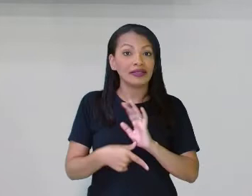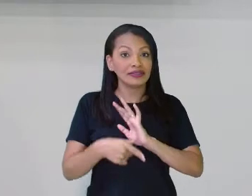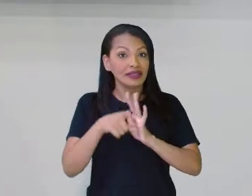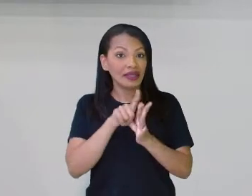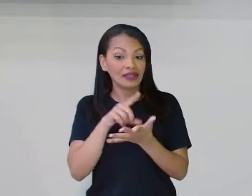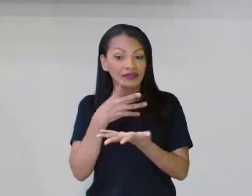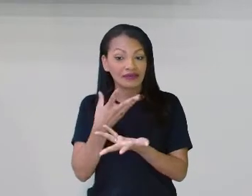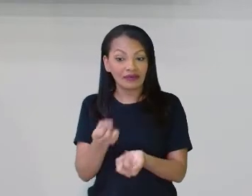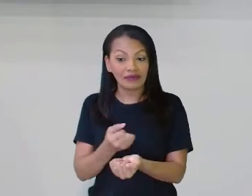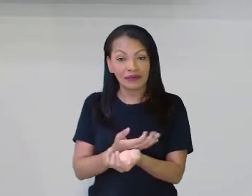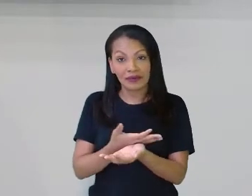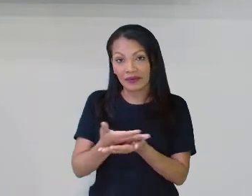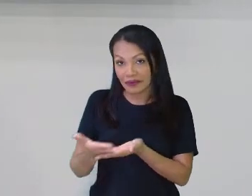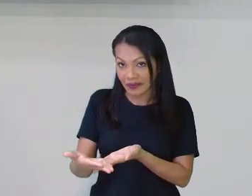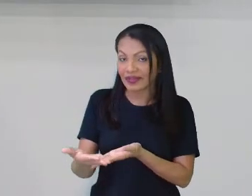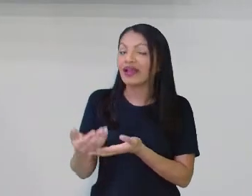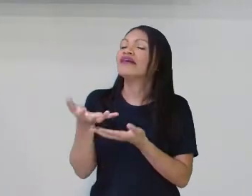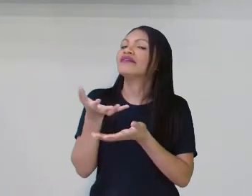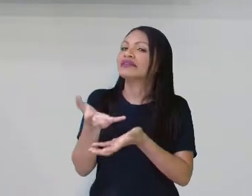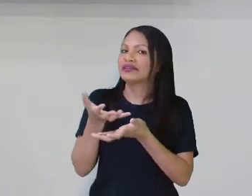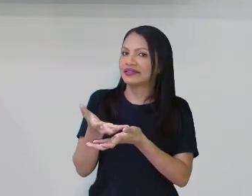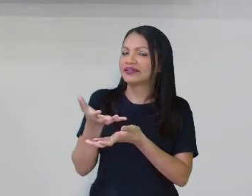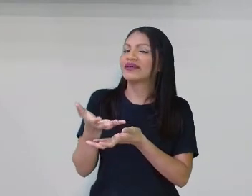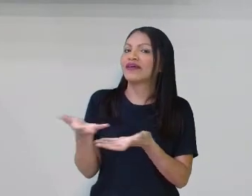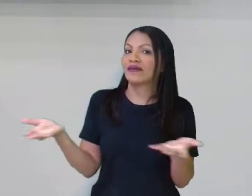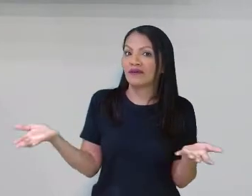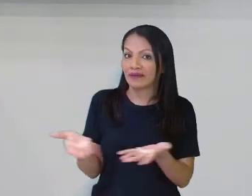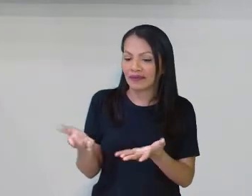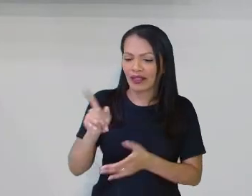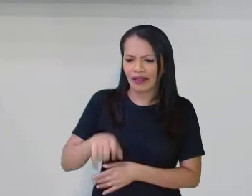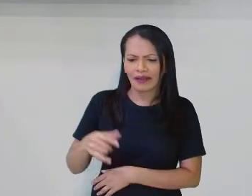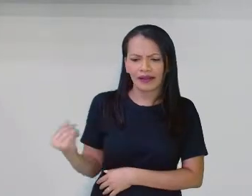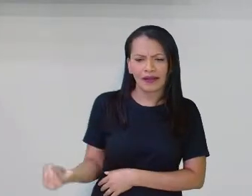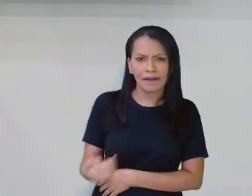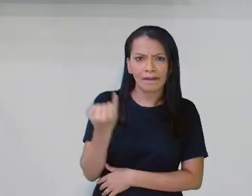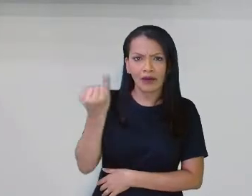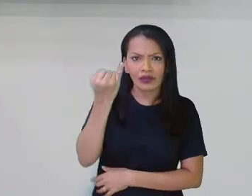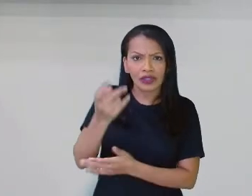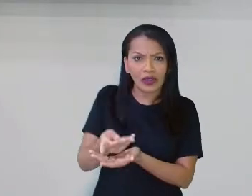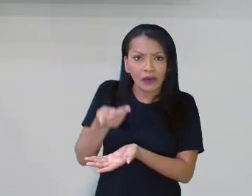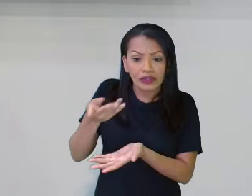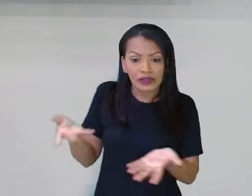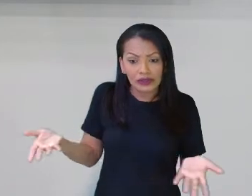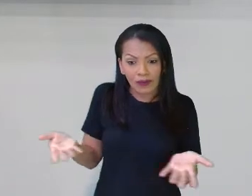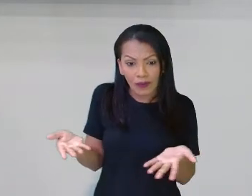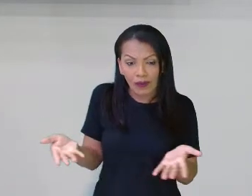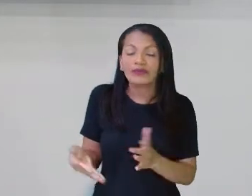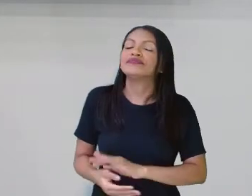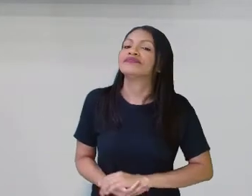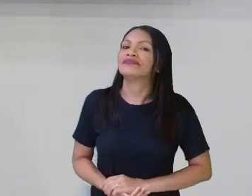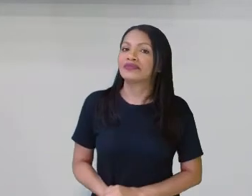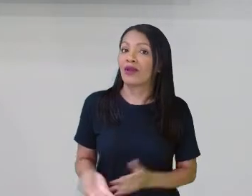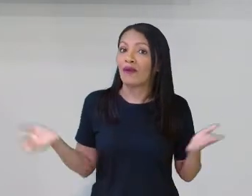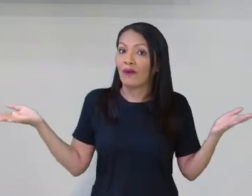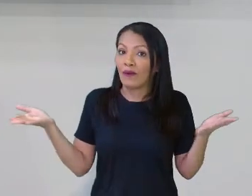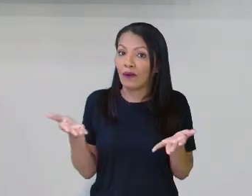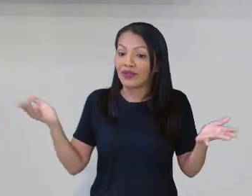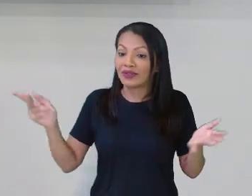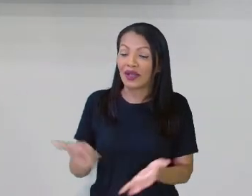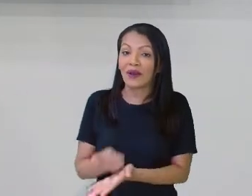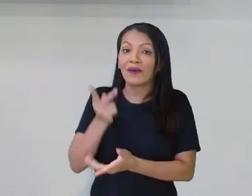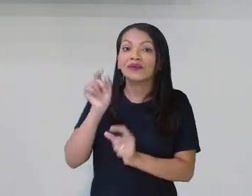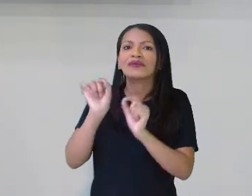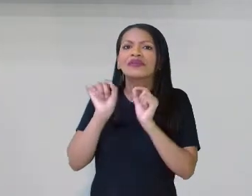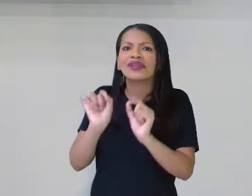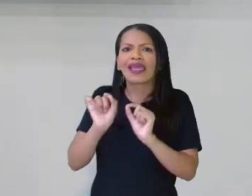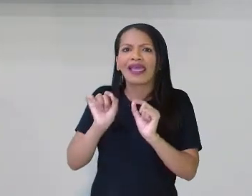gente começar, eu queria falar para vocês sobre um momento importante que está acontecendo hoje. Hoje está